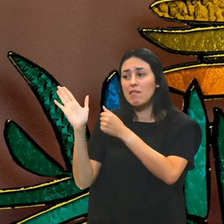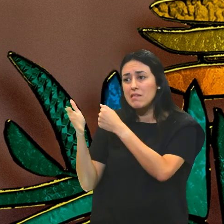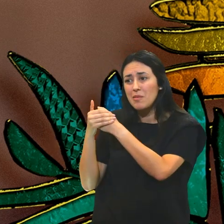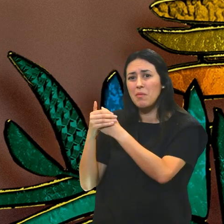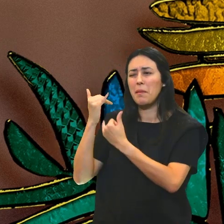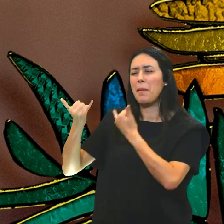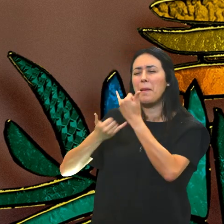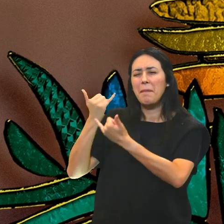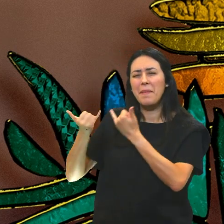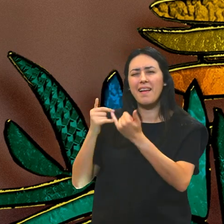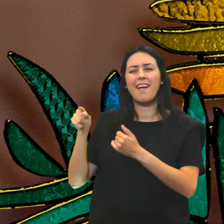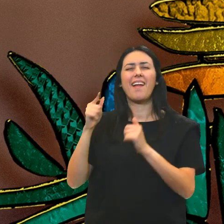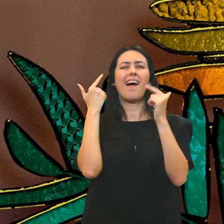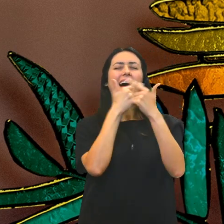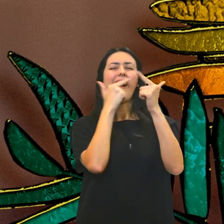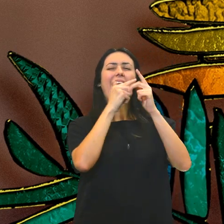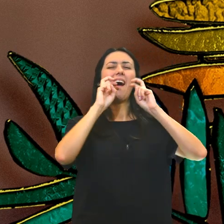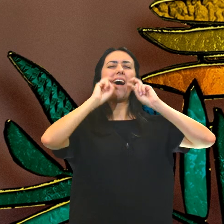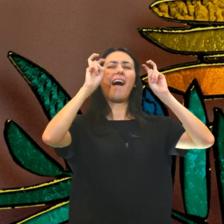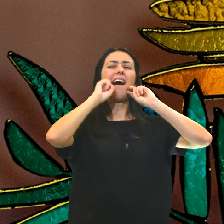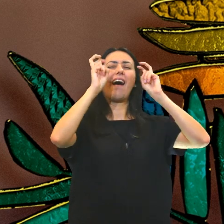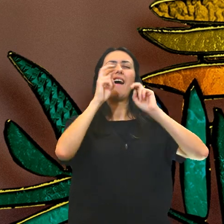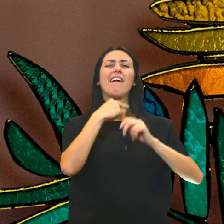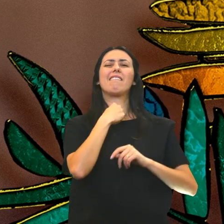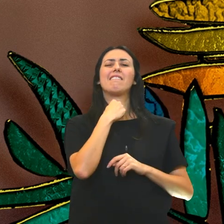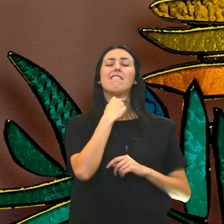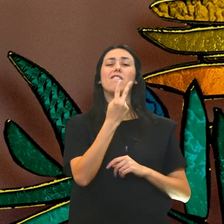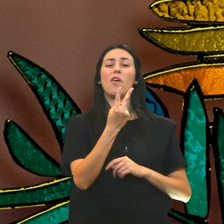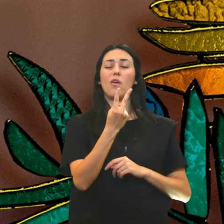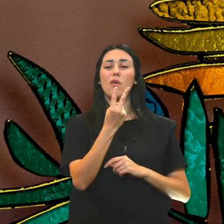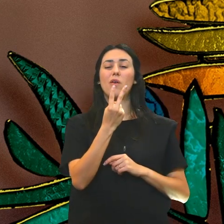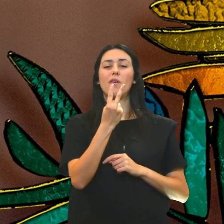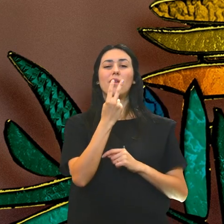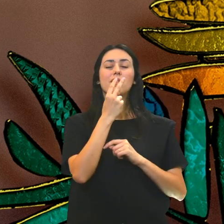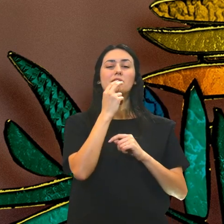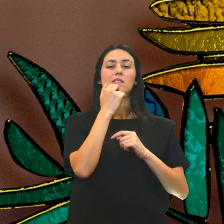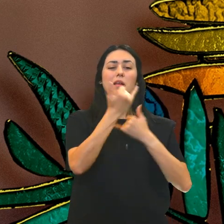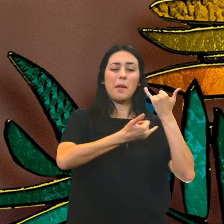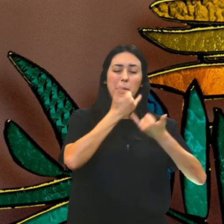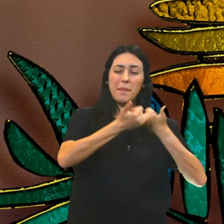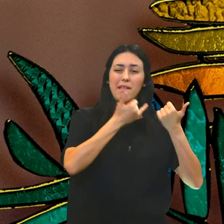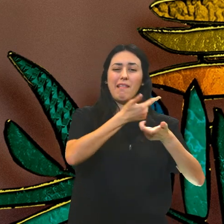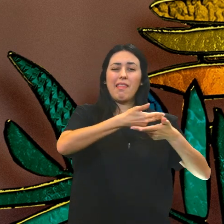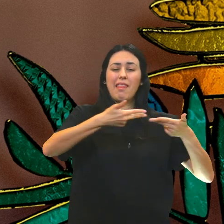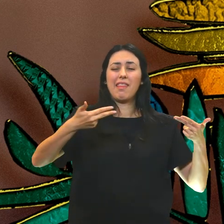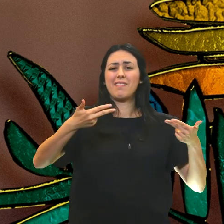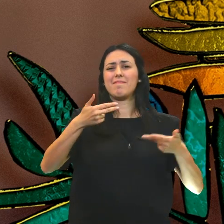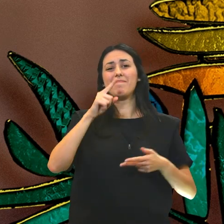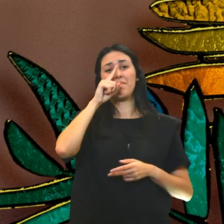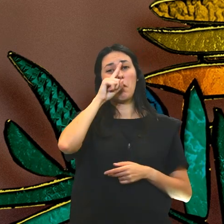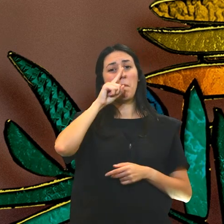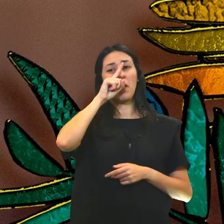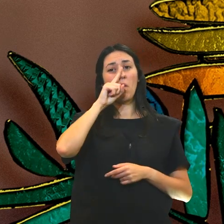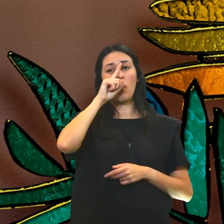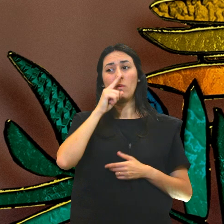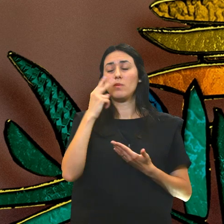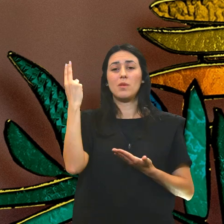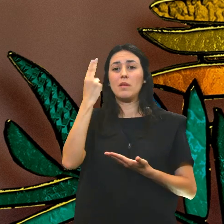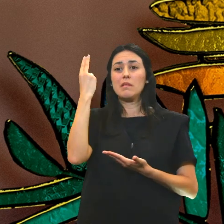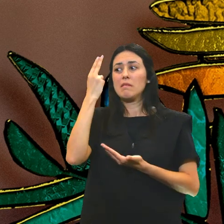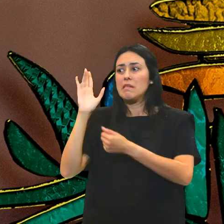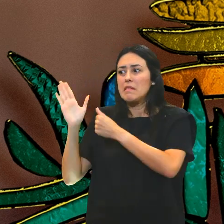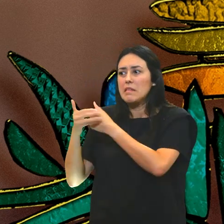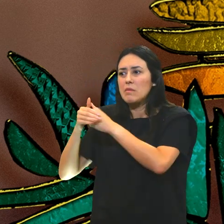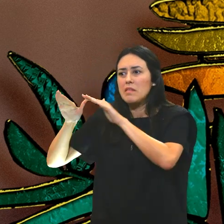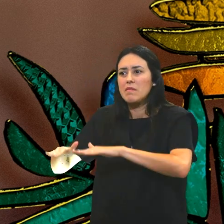e as brincadeirinhas que o bebê vai começando a responder e a fazer também, e agora não dá mais para ficar